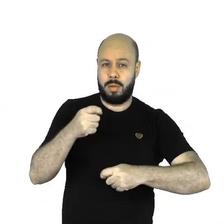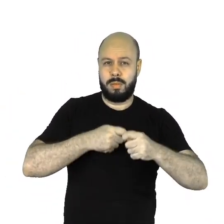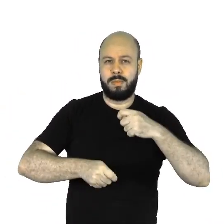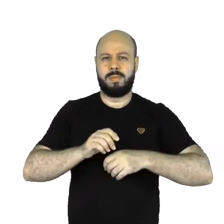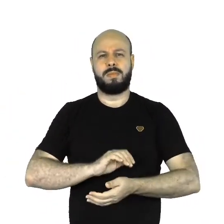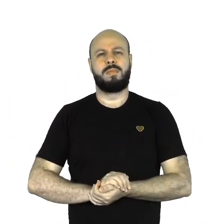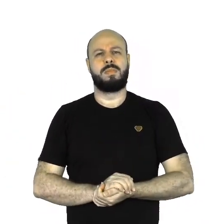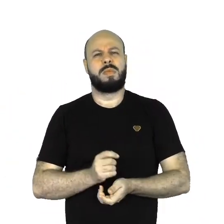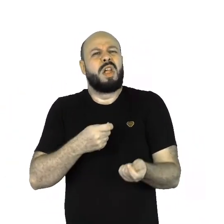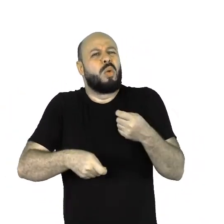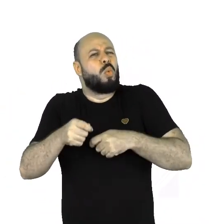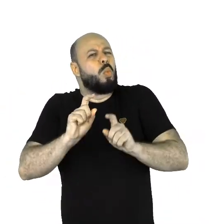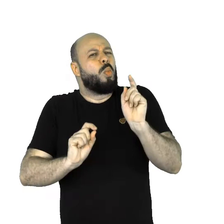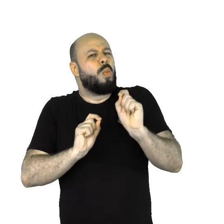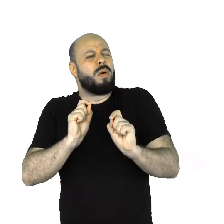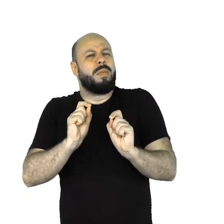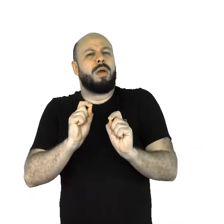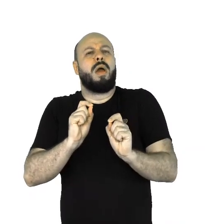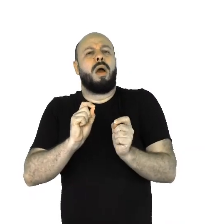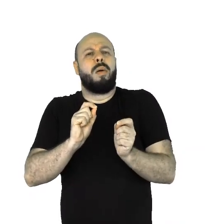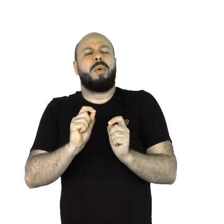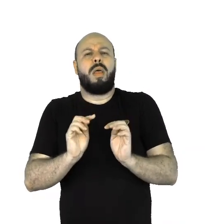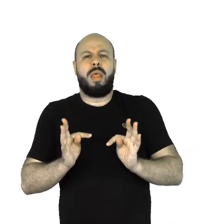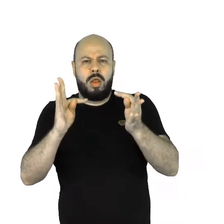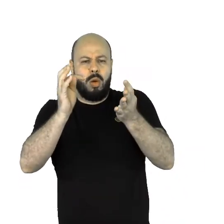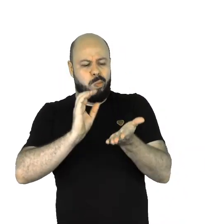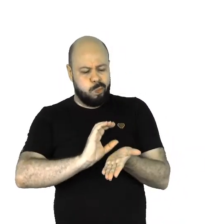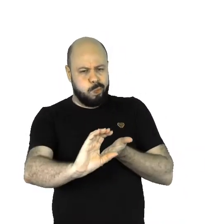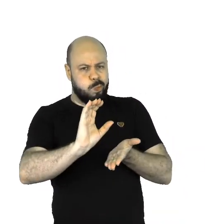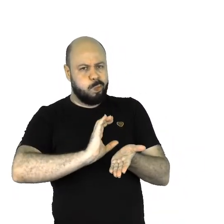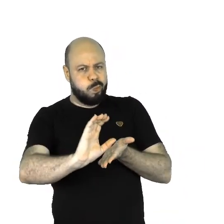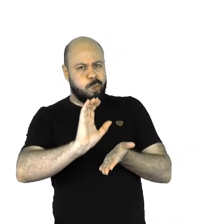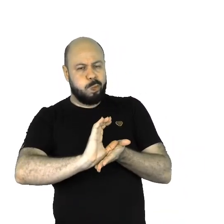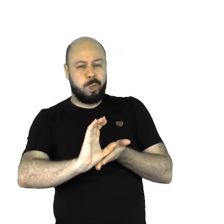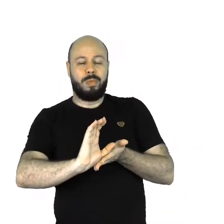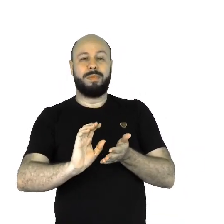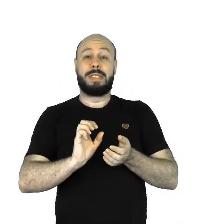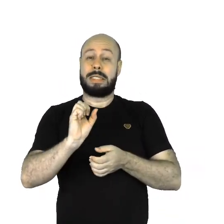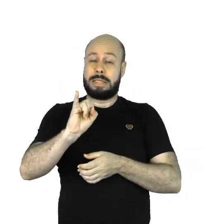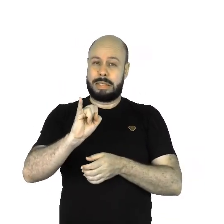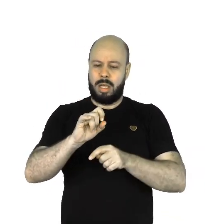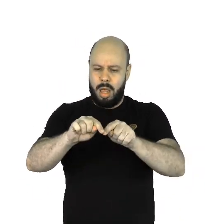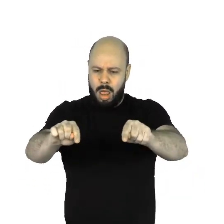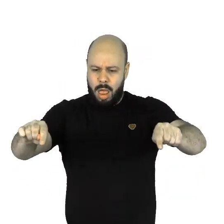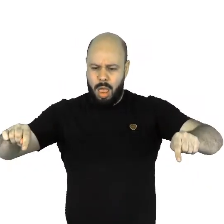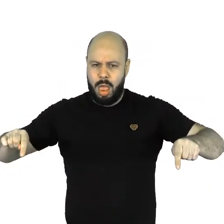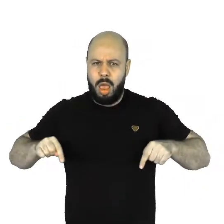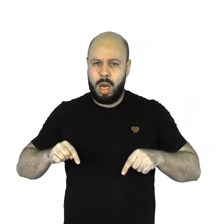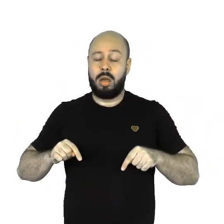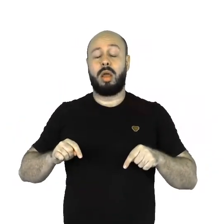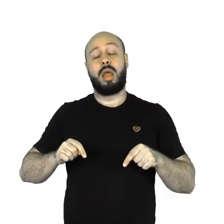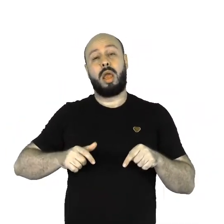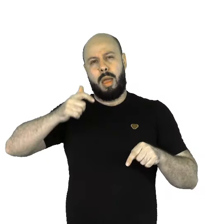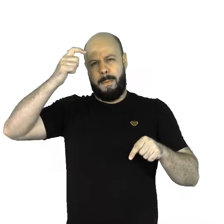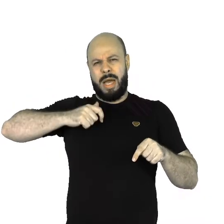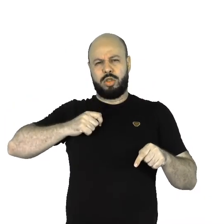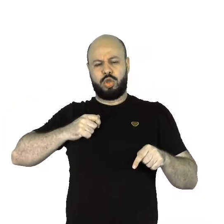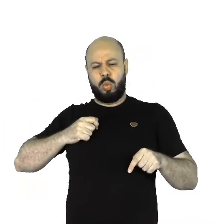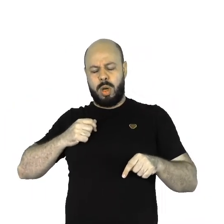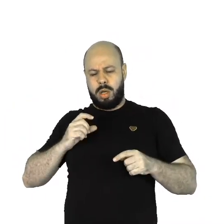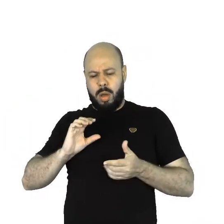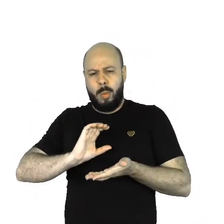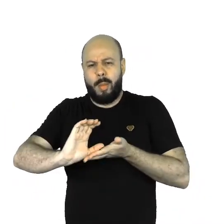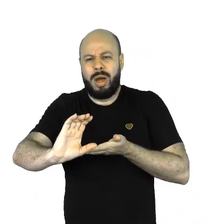que é o quadro econômico? O investimento tecnológico. A depender da área e a depender de quem está investindo, você vai ter uma